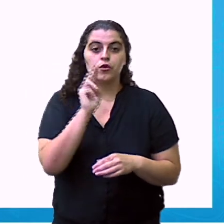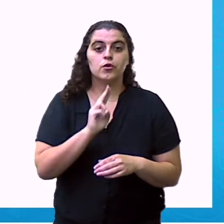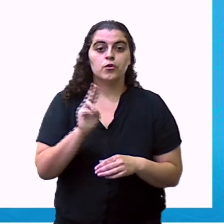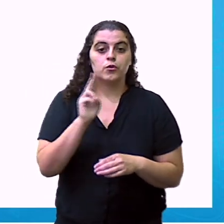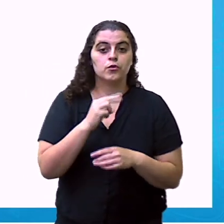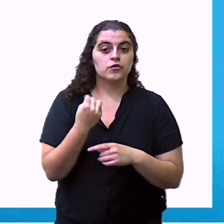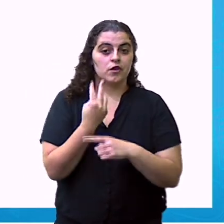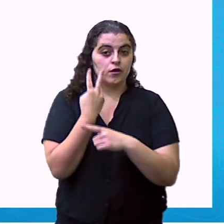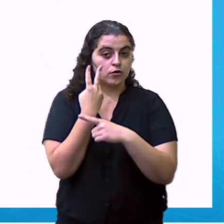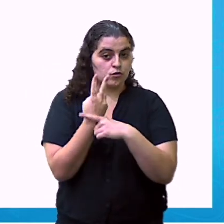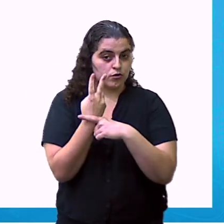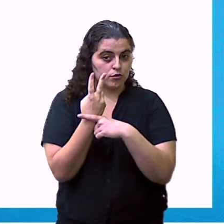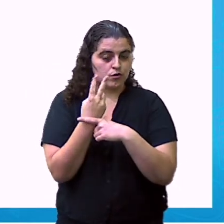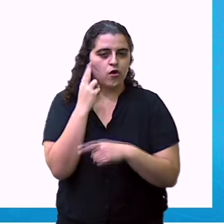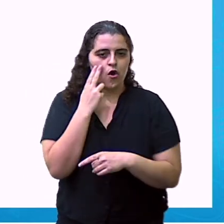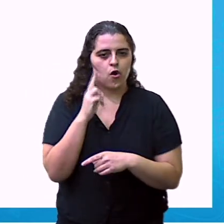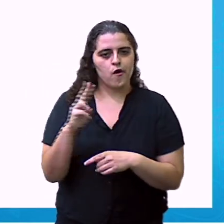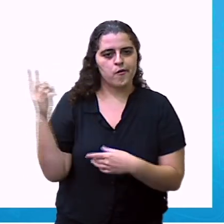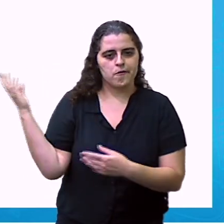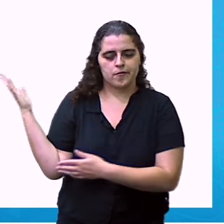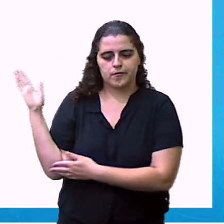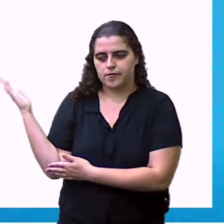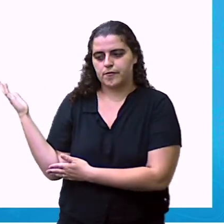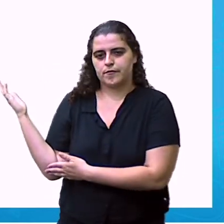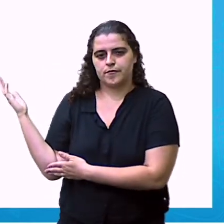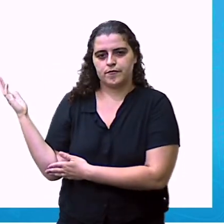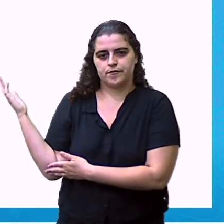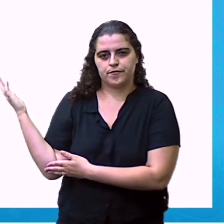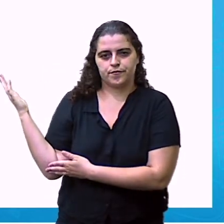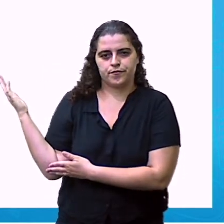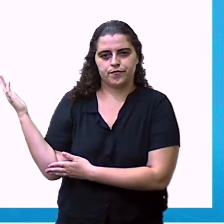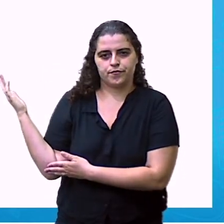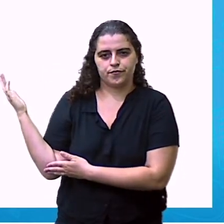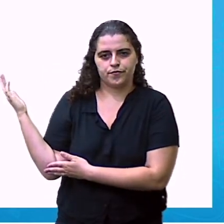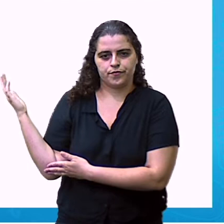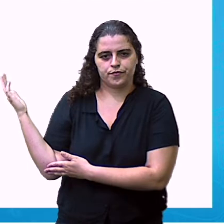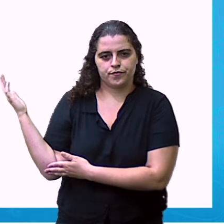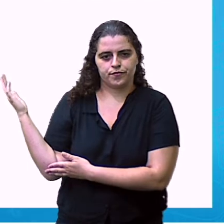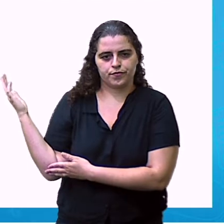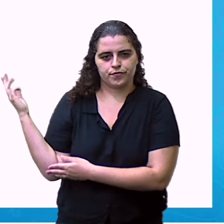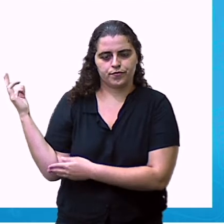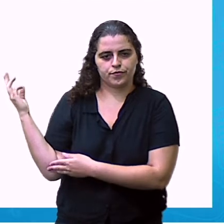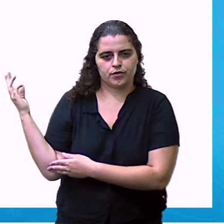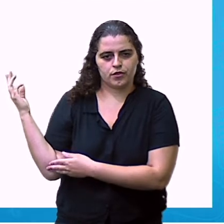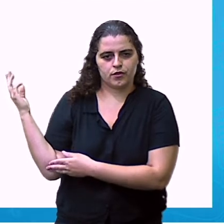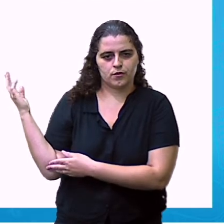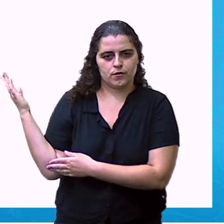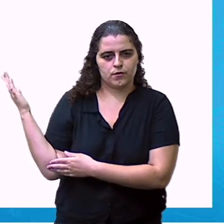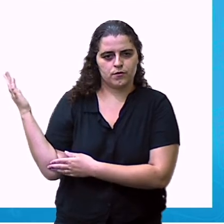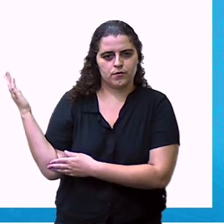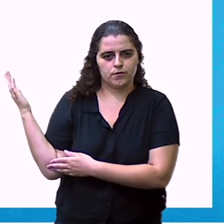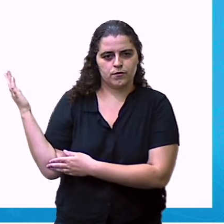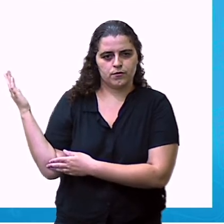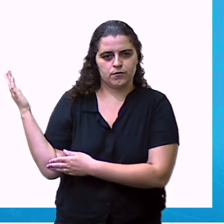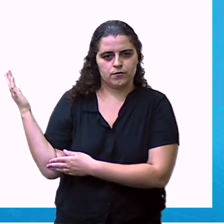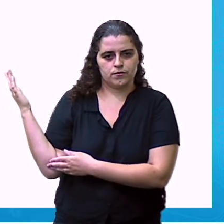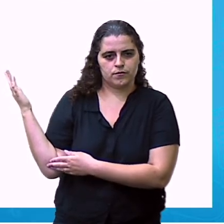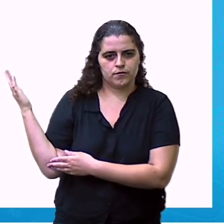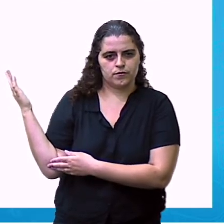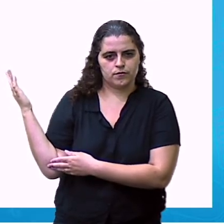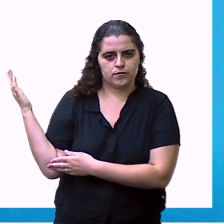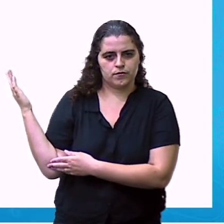A parte fracionária em 3. E vamos utilizar agora quantos? 2 partes desta